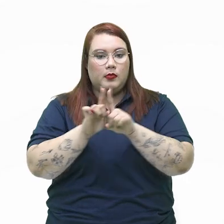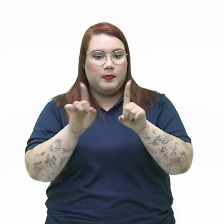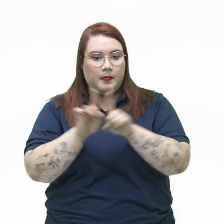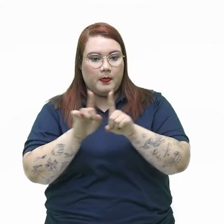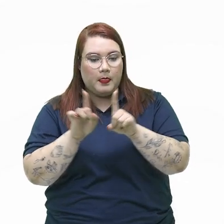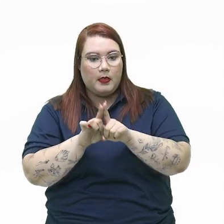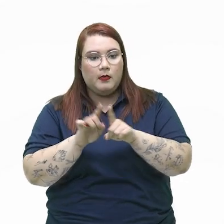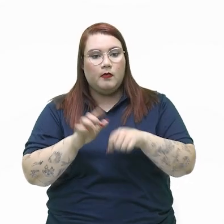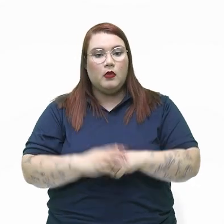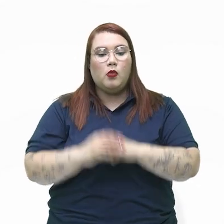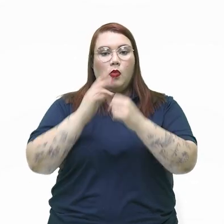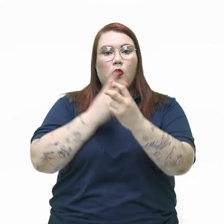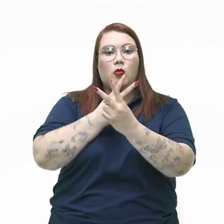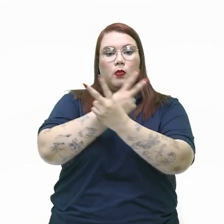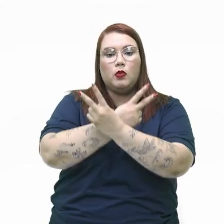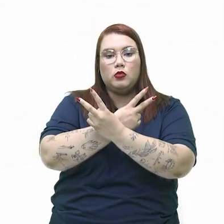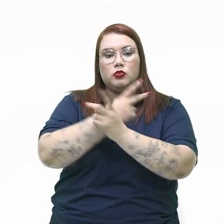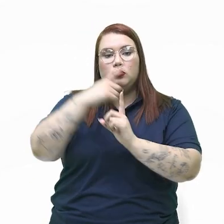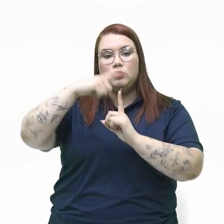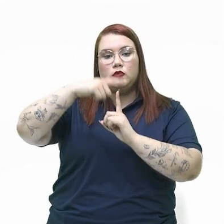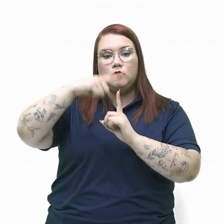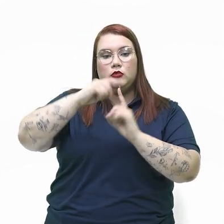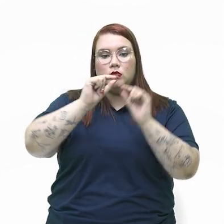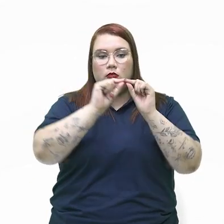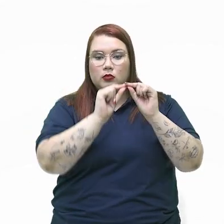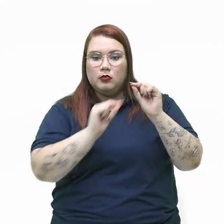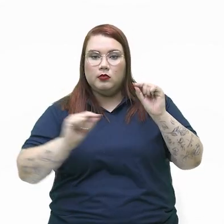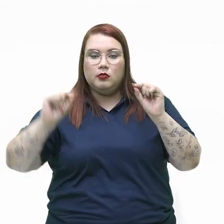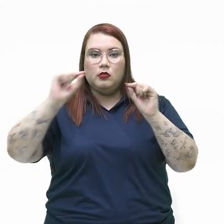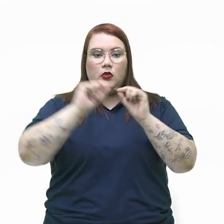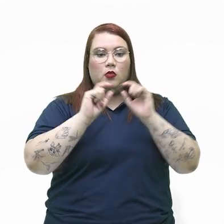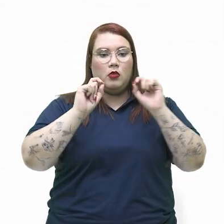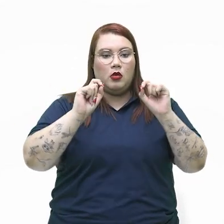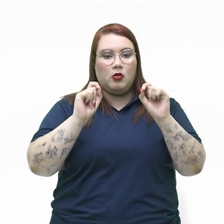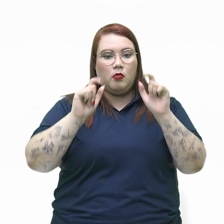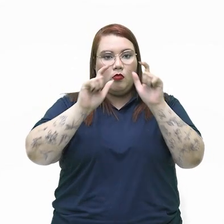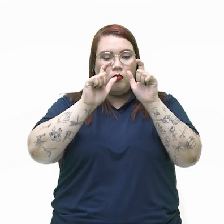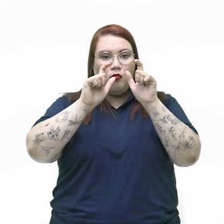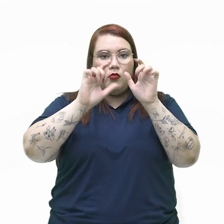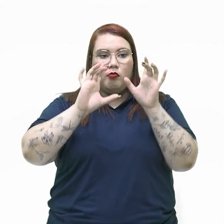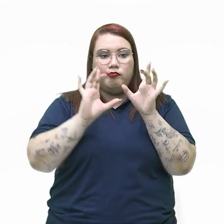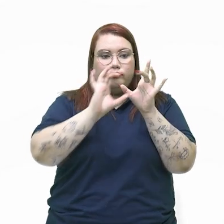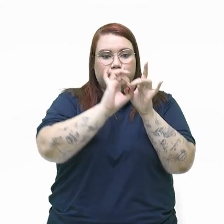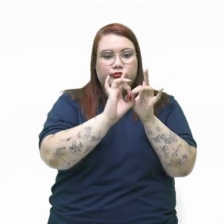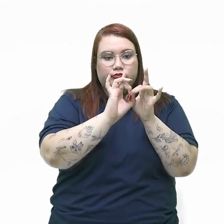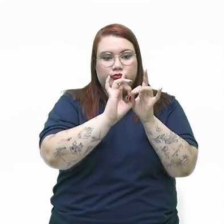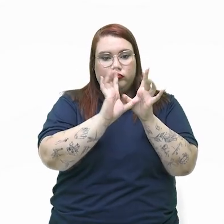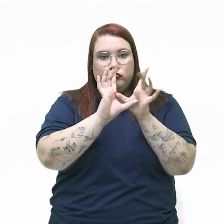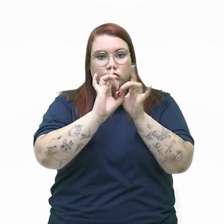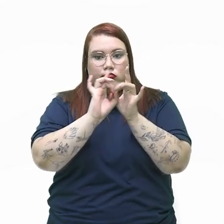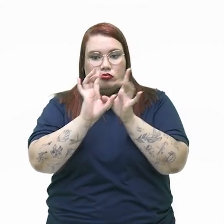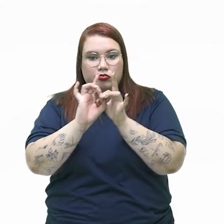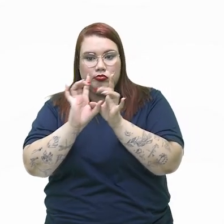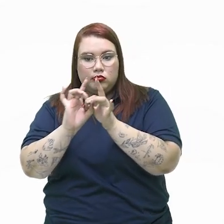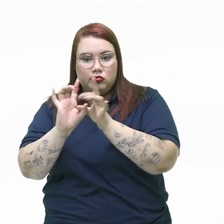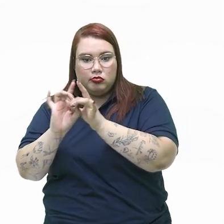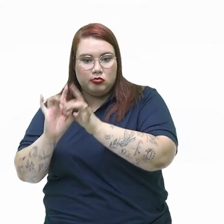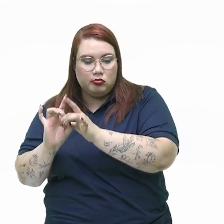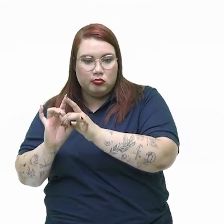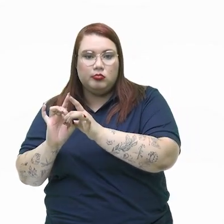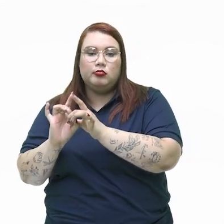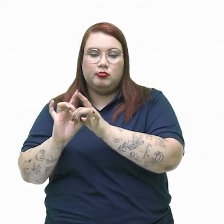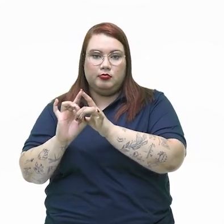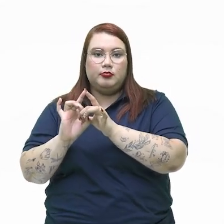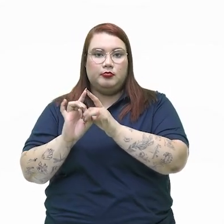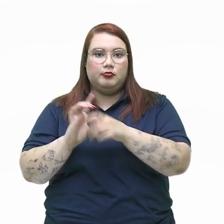segmento invertido, e nós temos os cromossomos em anel, onde as extremidades dele perdidas, elas